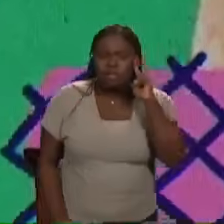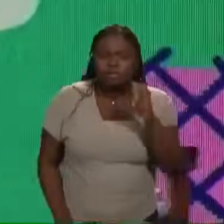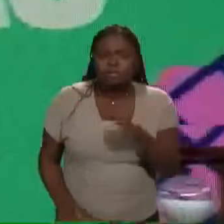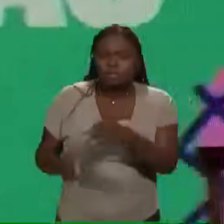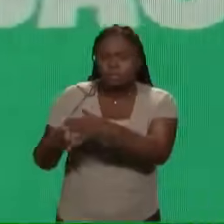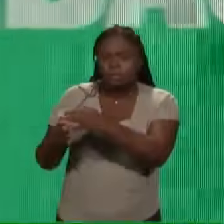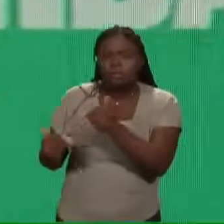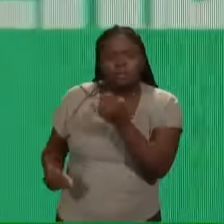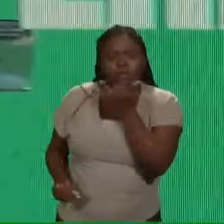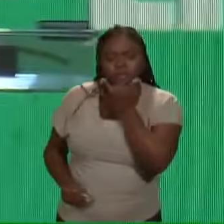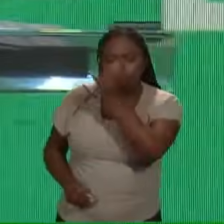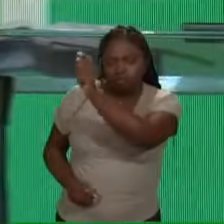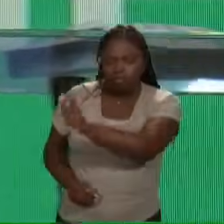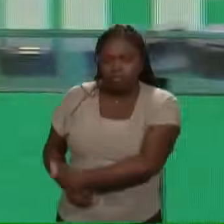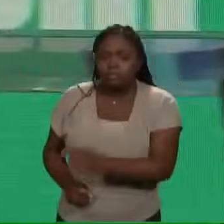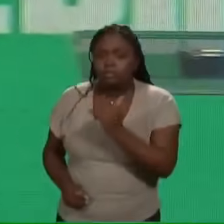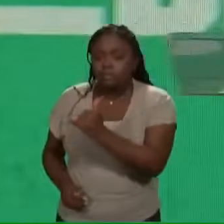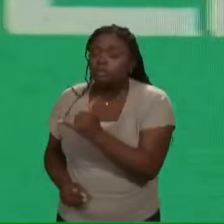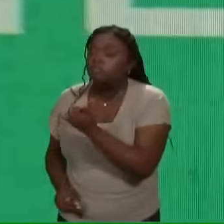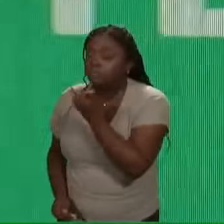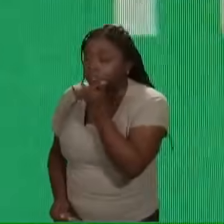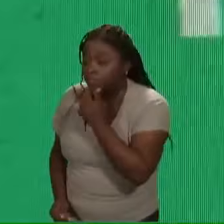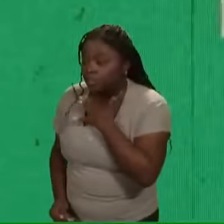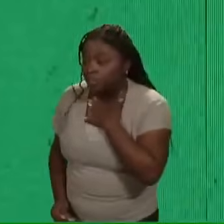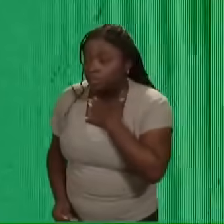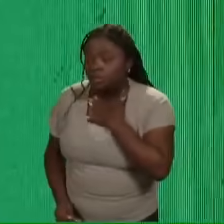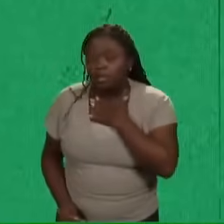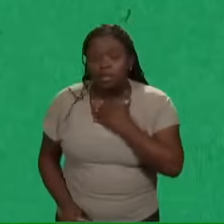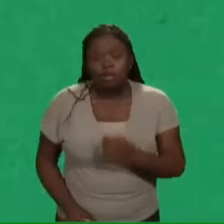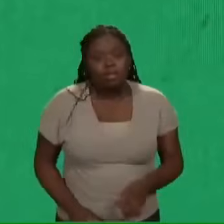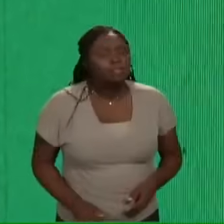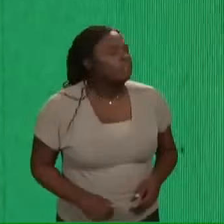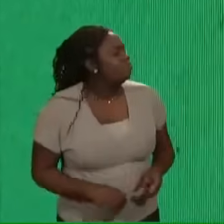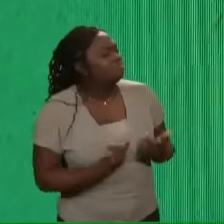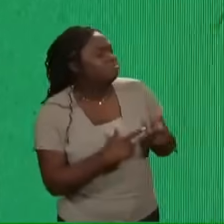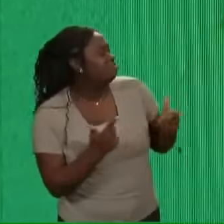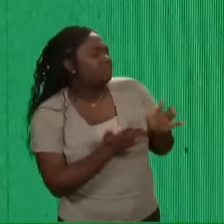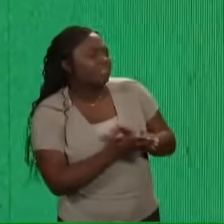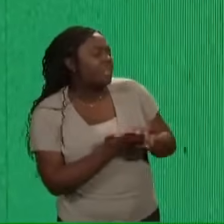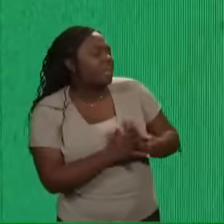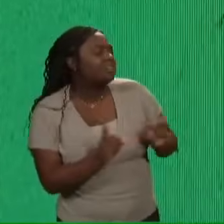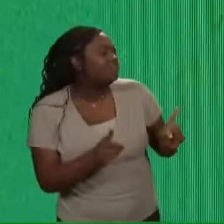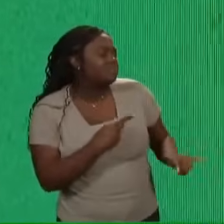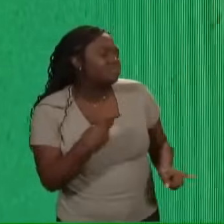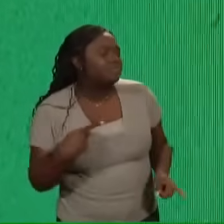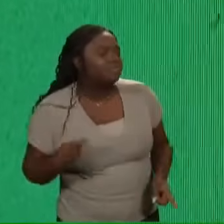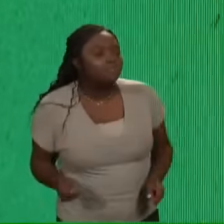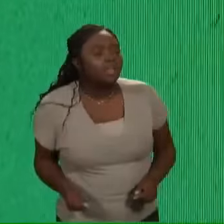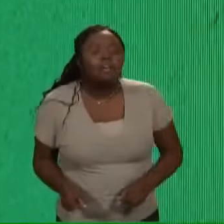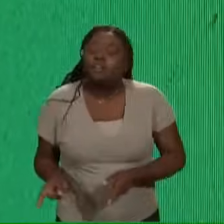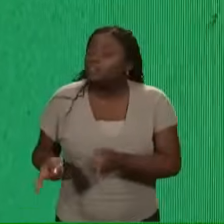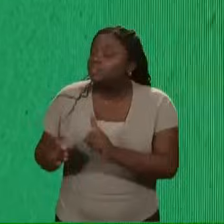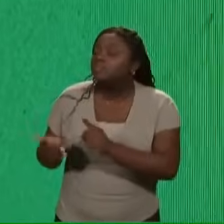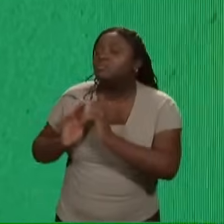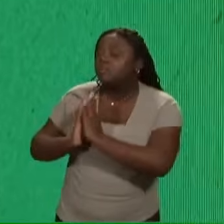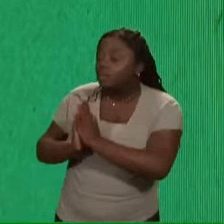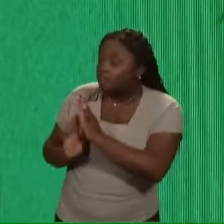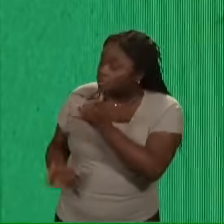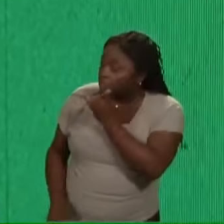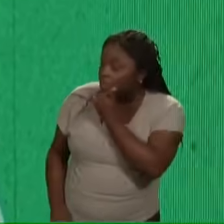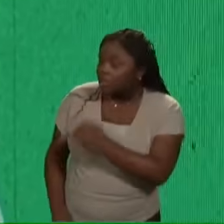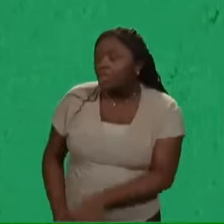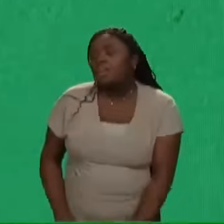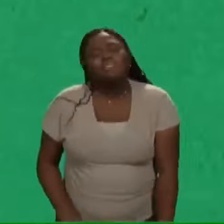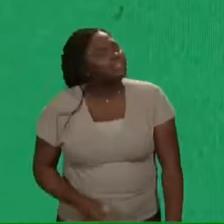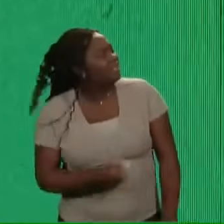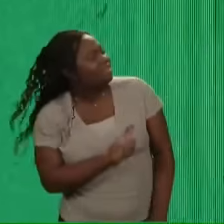pedir perdão a uma pessoa. Eu falei: você me perdoa? A pessoa falou assim: não tem nada não, pastor. Eu falei: não, me perdoa? Não, não,